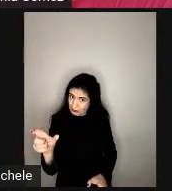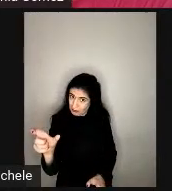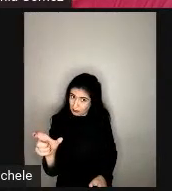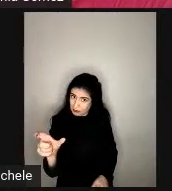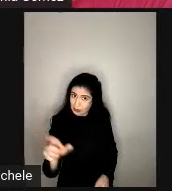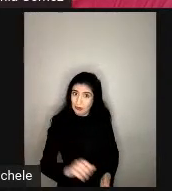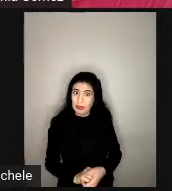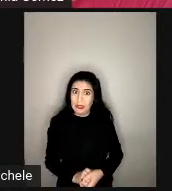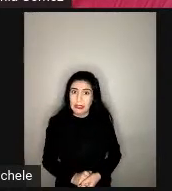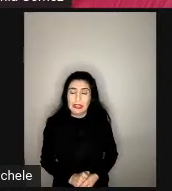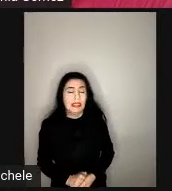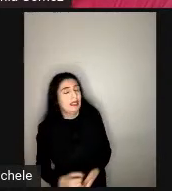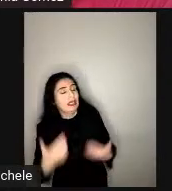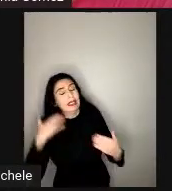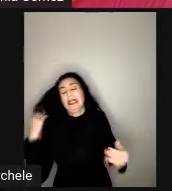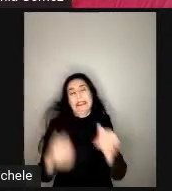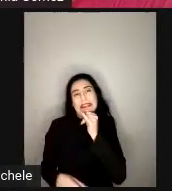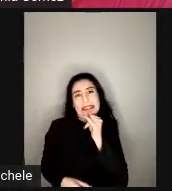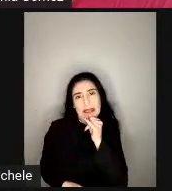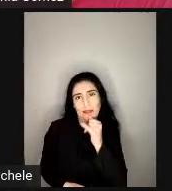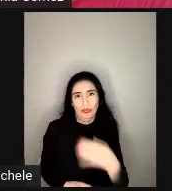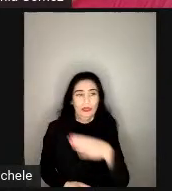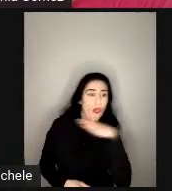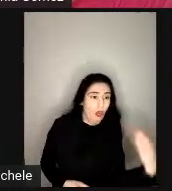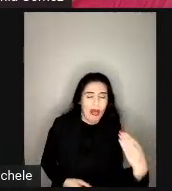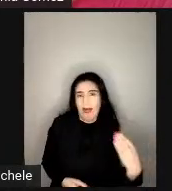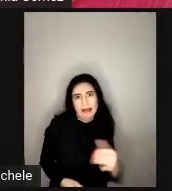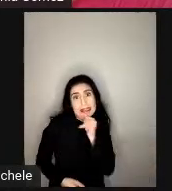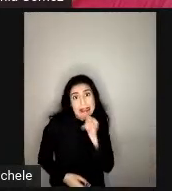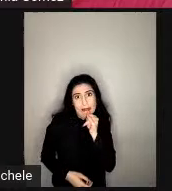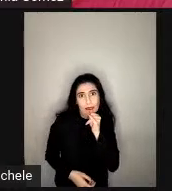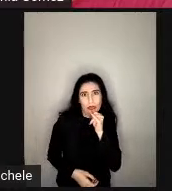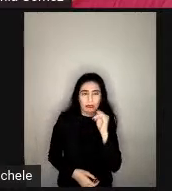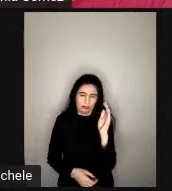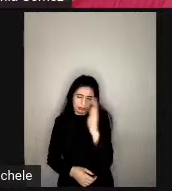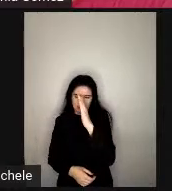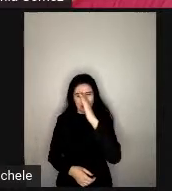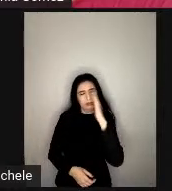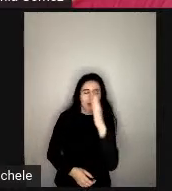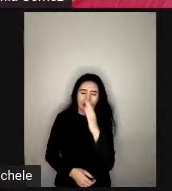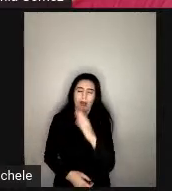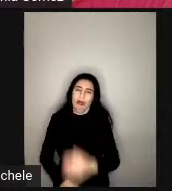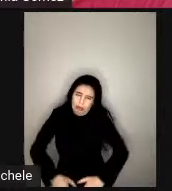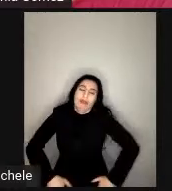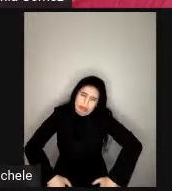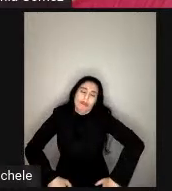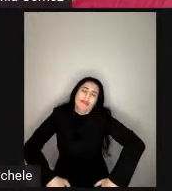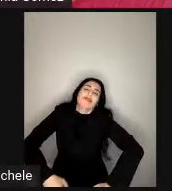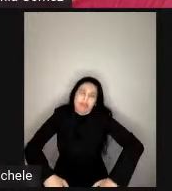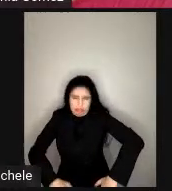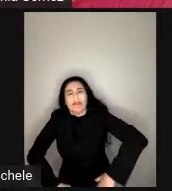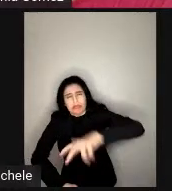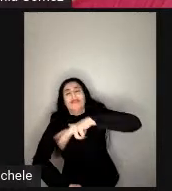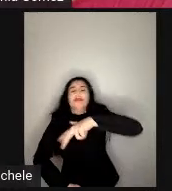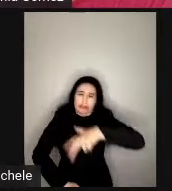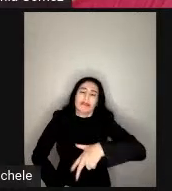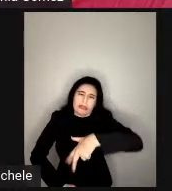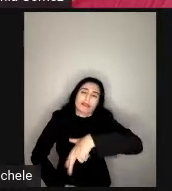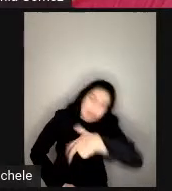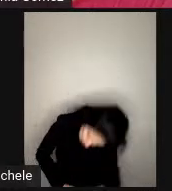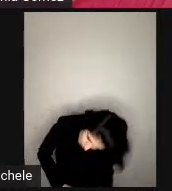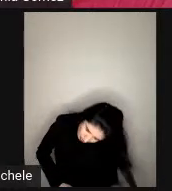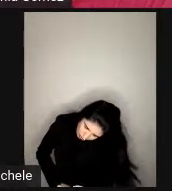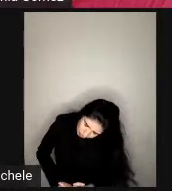morrido eu não ia saber, porque eu desmaiei, tive convulsão, não lembro de nada. quem me salvou foi o Fofo aqui.